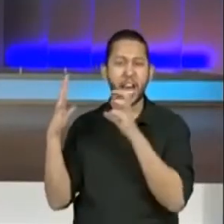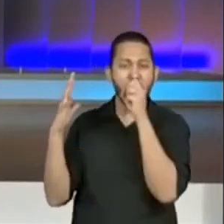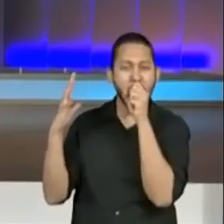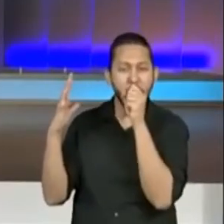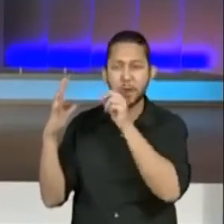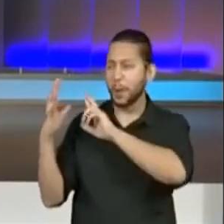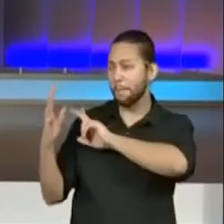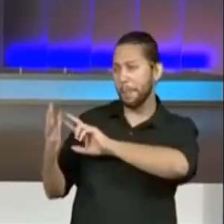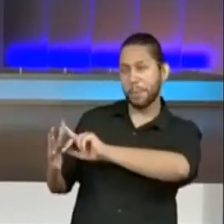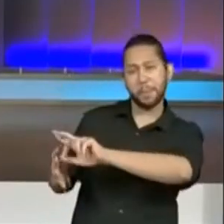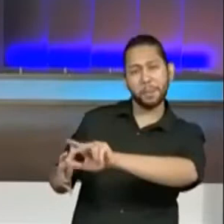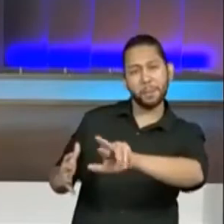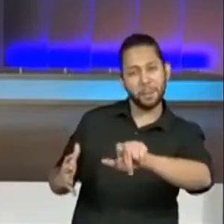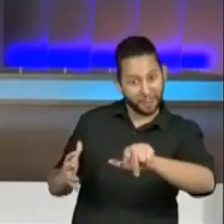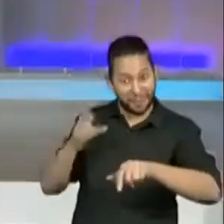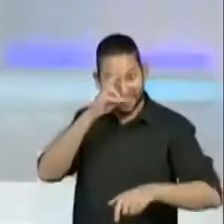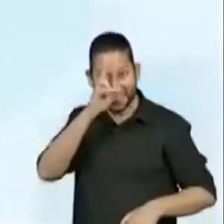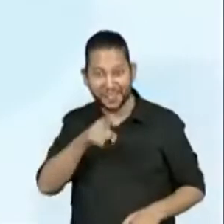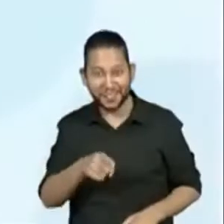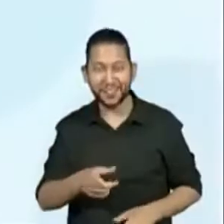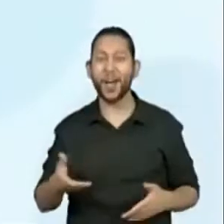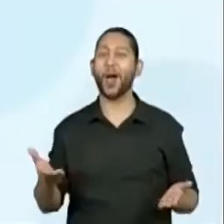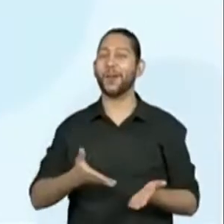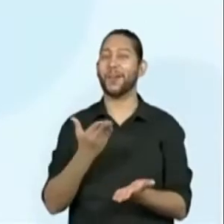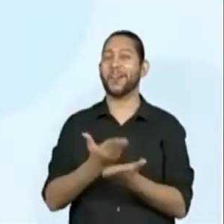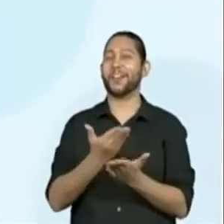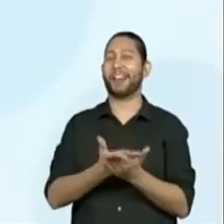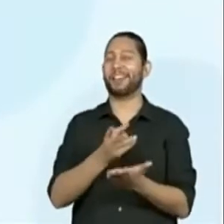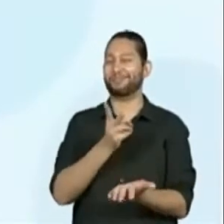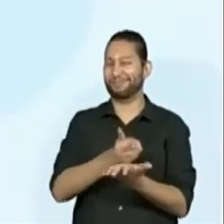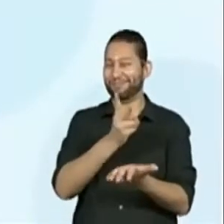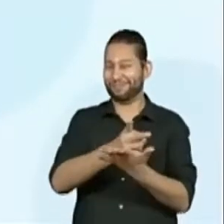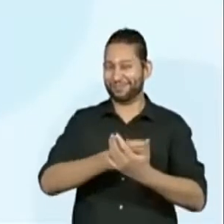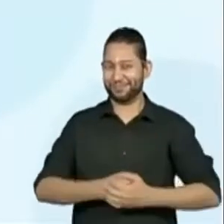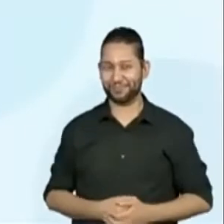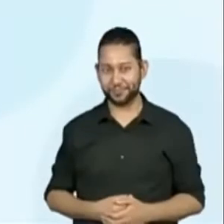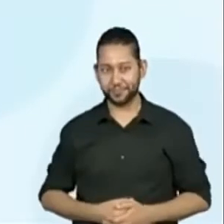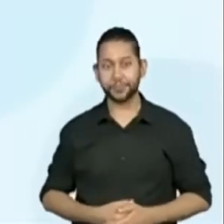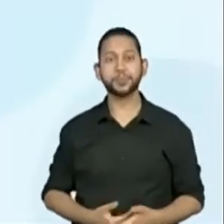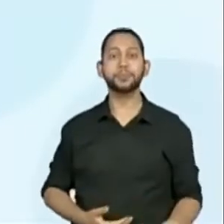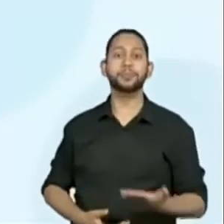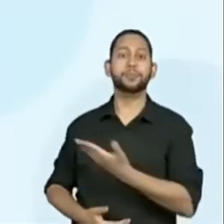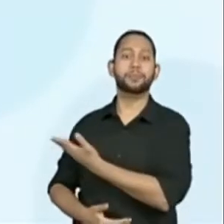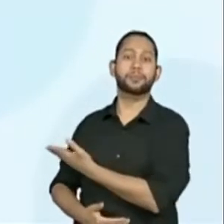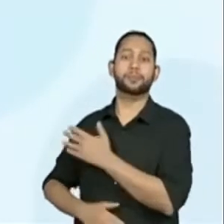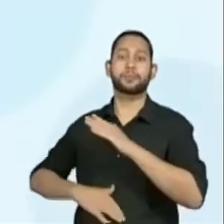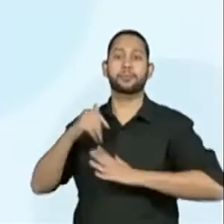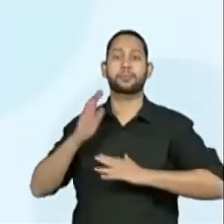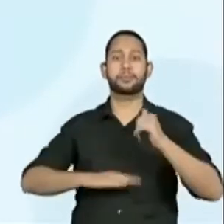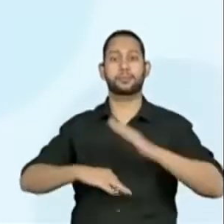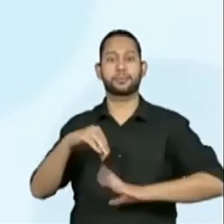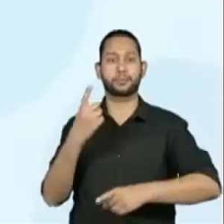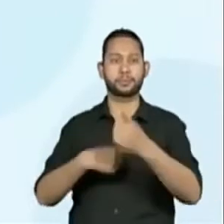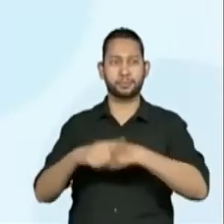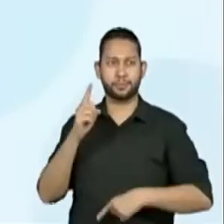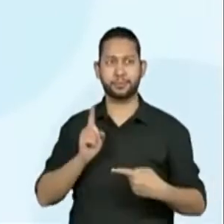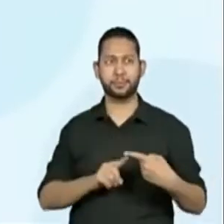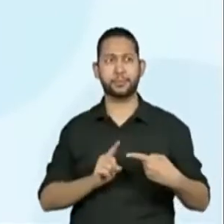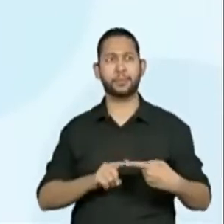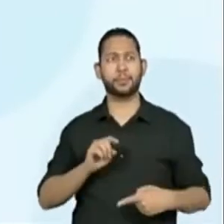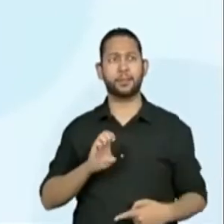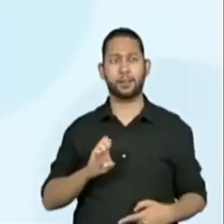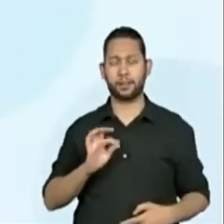oráculo coloca habilidade para gente natelinha vamos lá habilidade agora é a seguinte f03